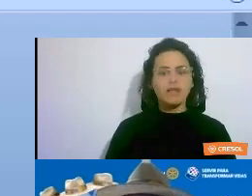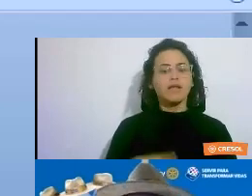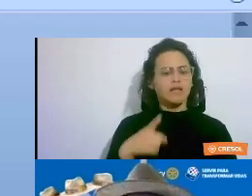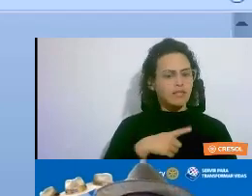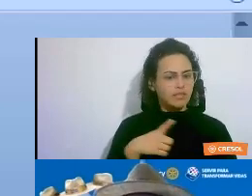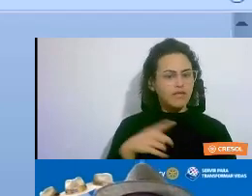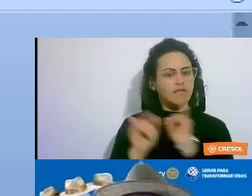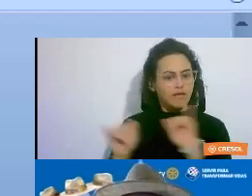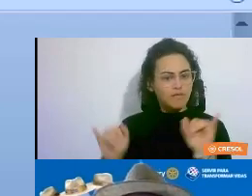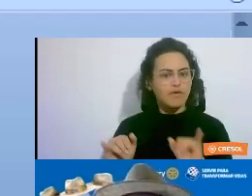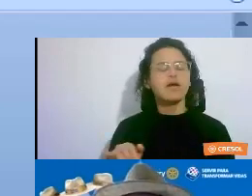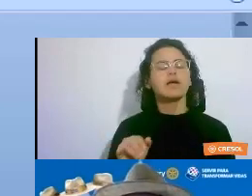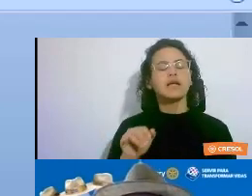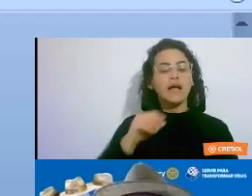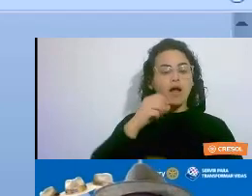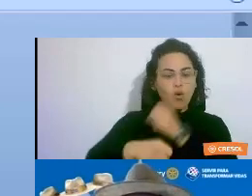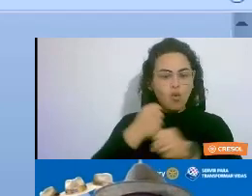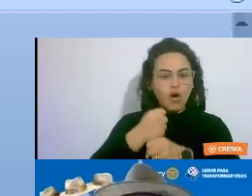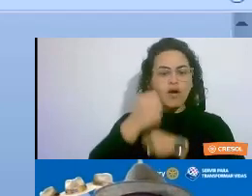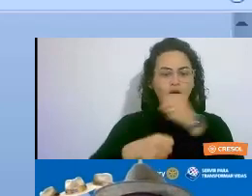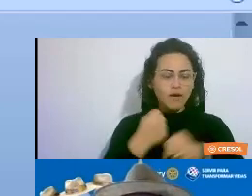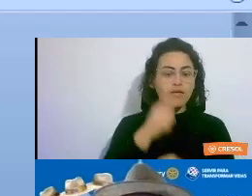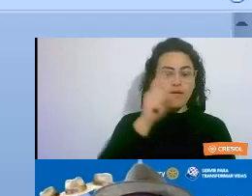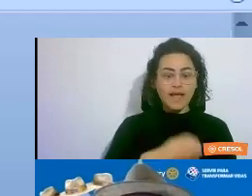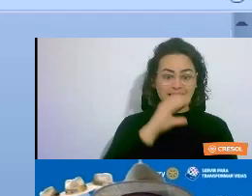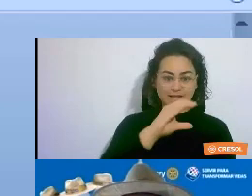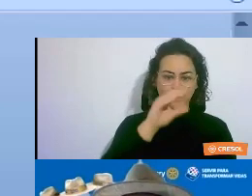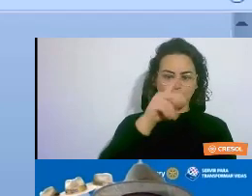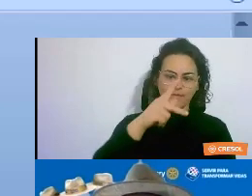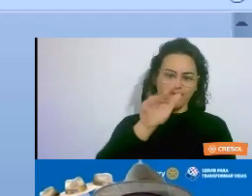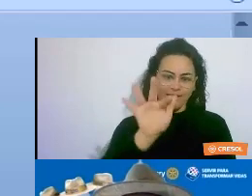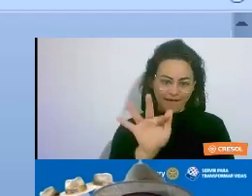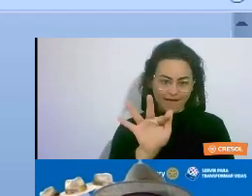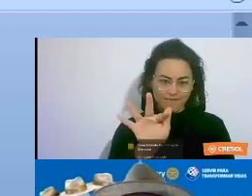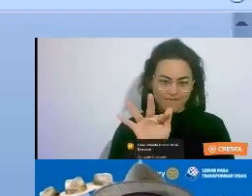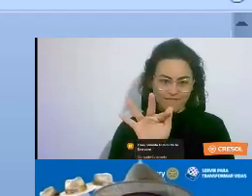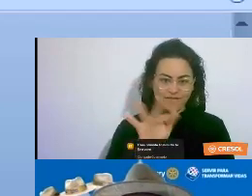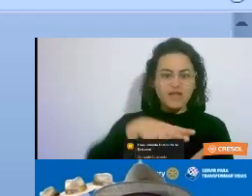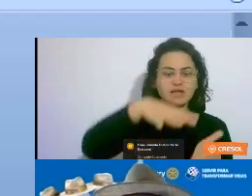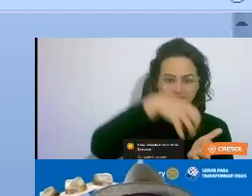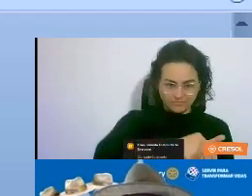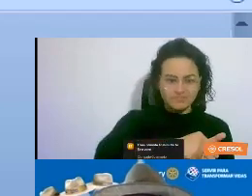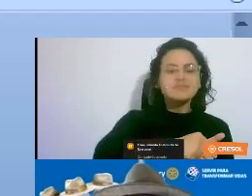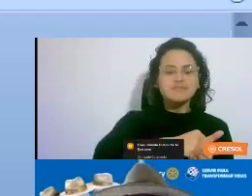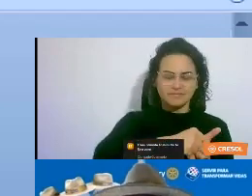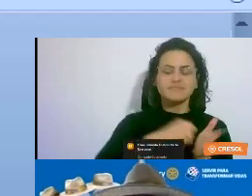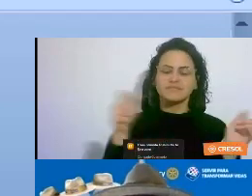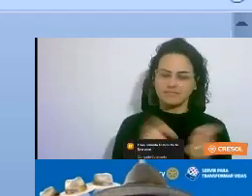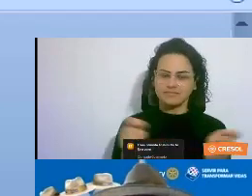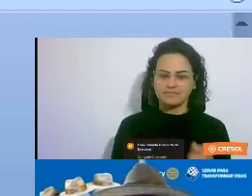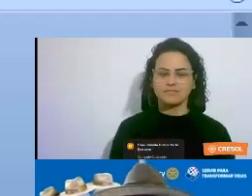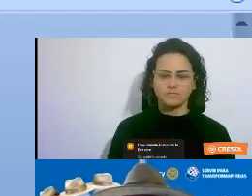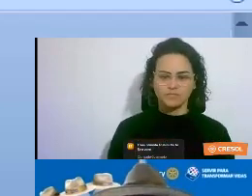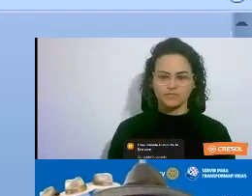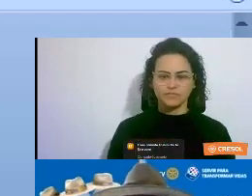o cadastramento do CPF. Estou falando isso aqui para que a gente não vai mais falar sobre o seguro solidário, vamos falar exclusivamente sobre empresa